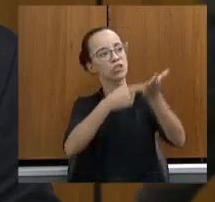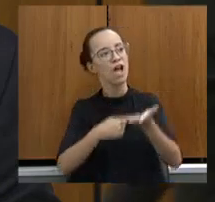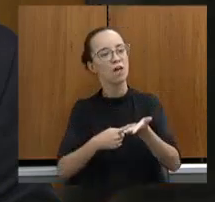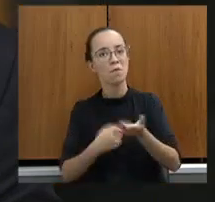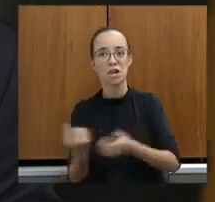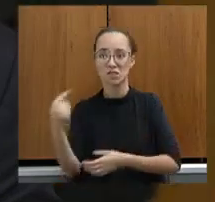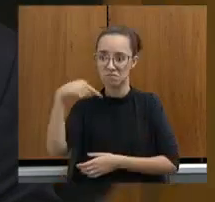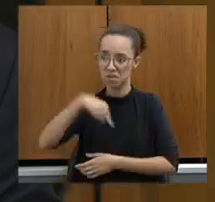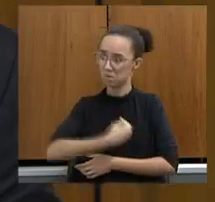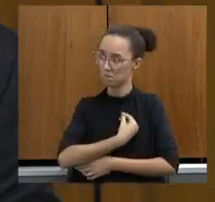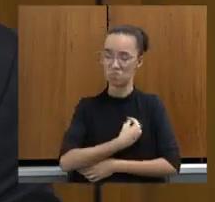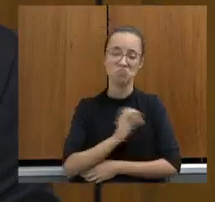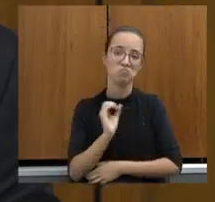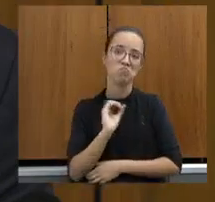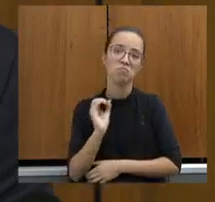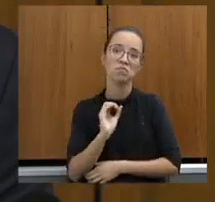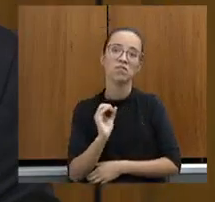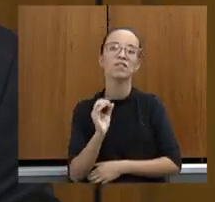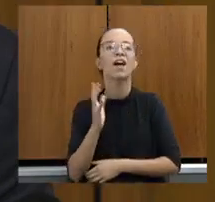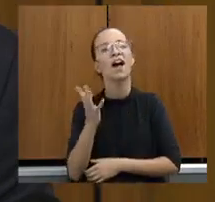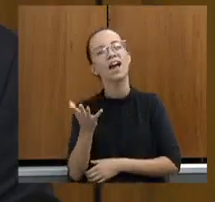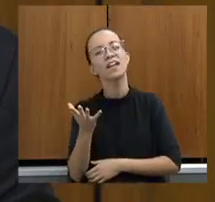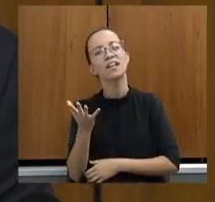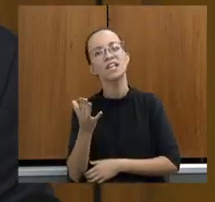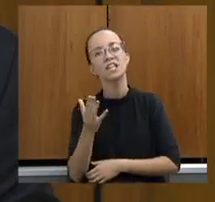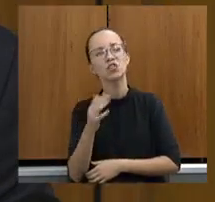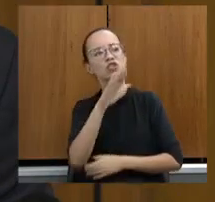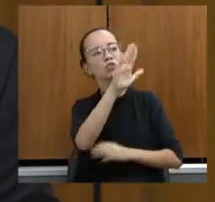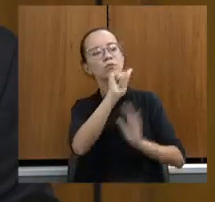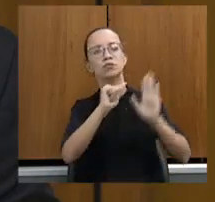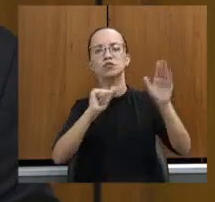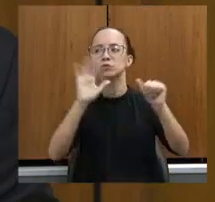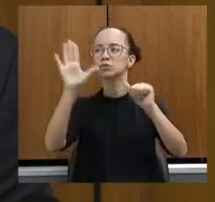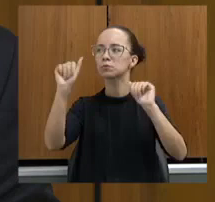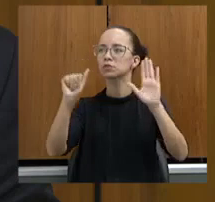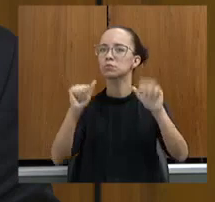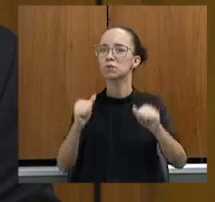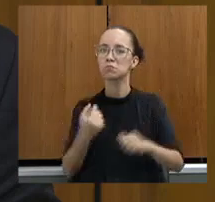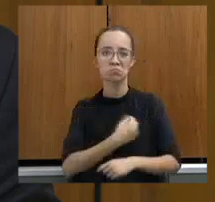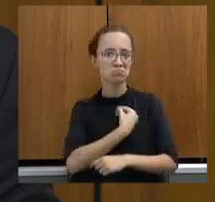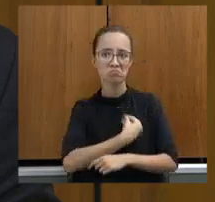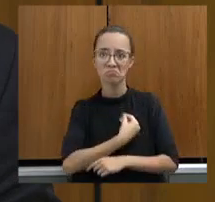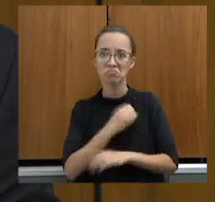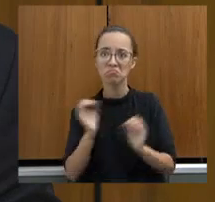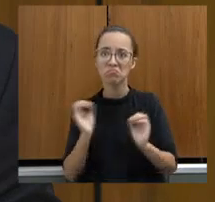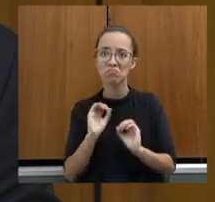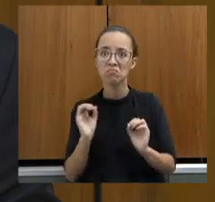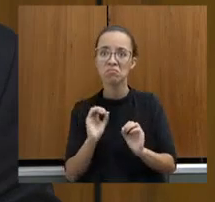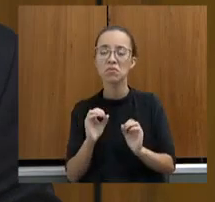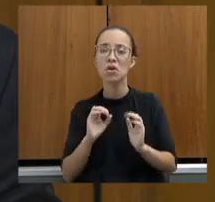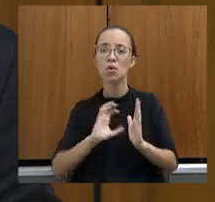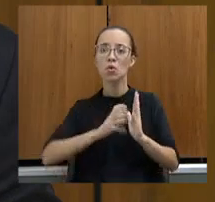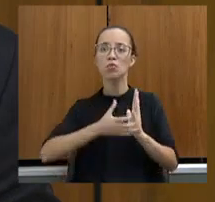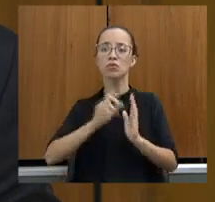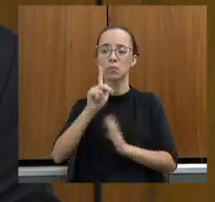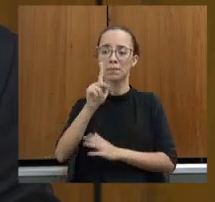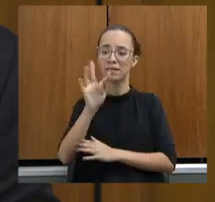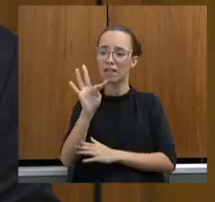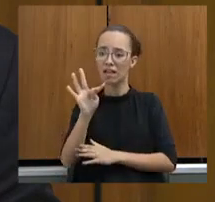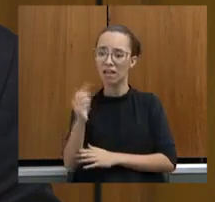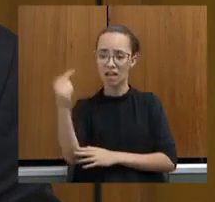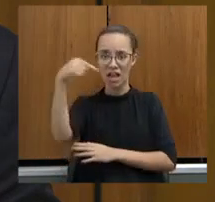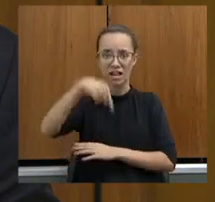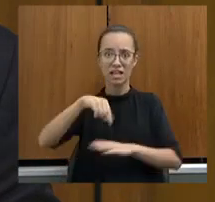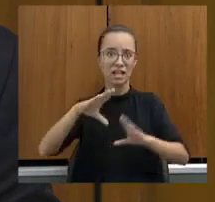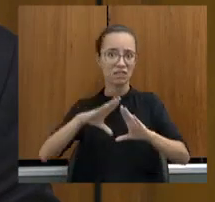aí Rodrigues convocava não vinha também com convocação não o governo do PT eles não vinham aqui